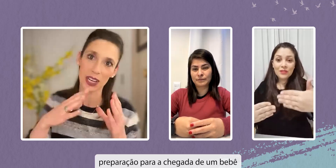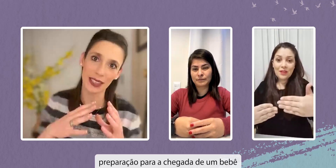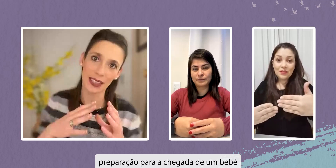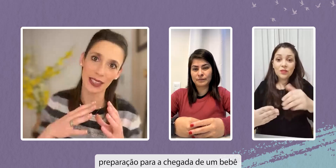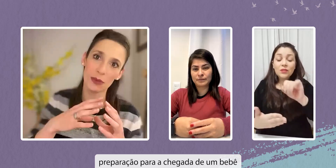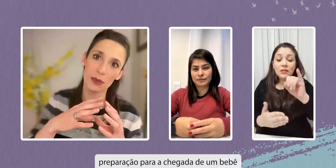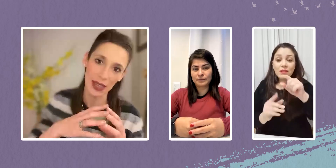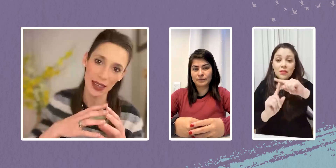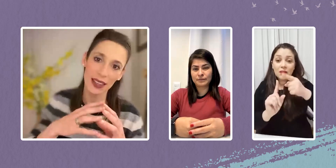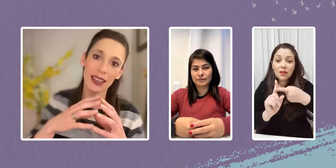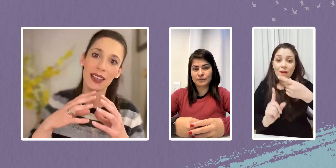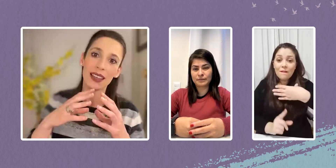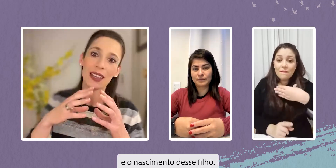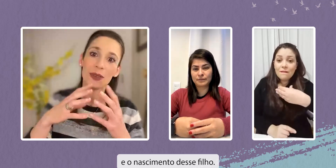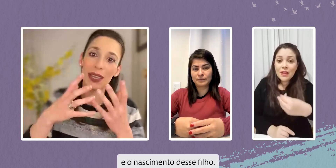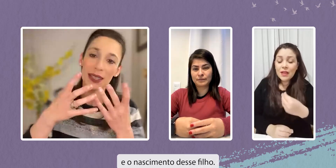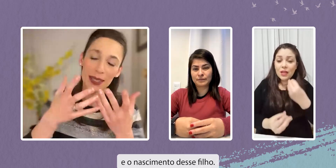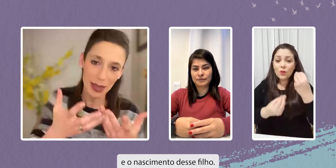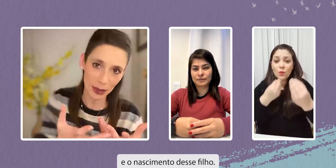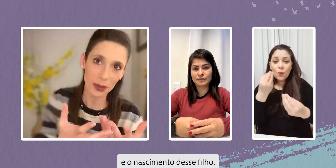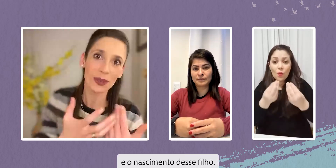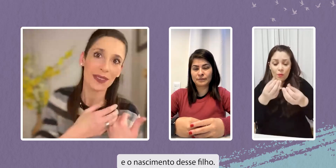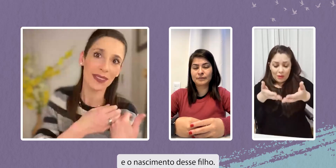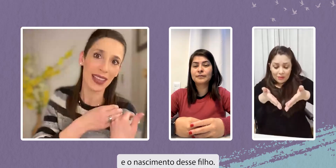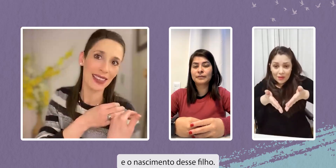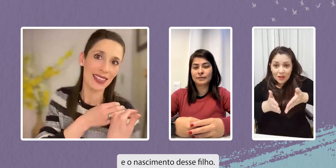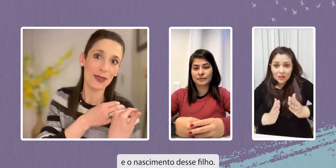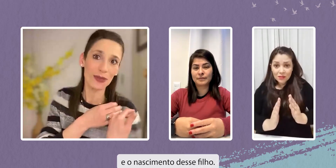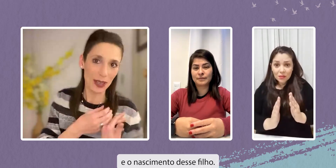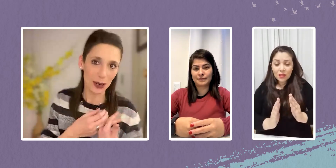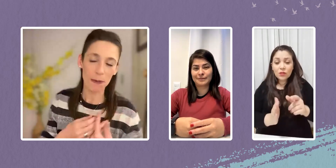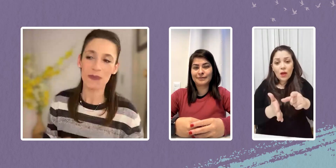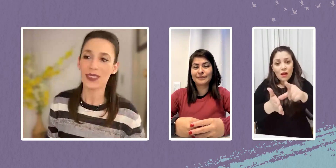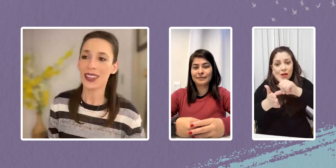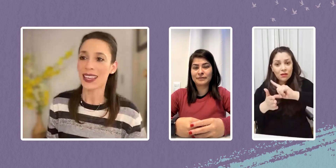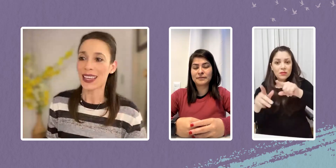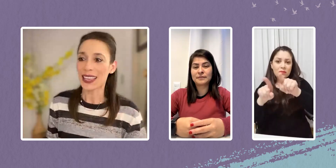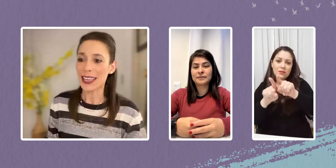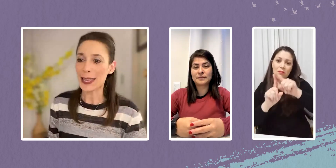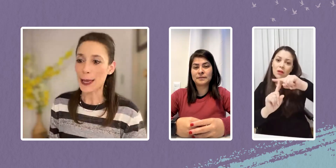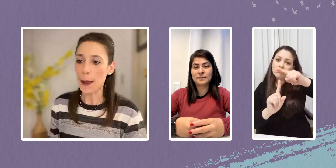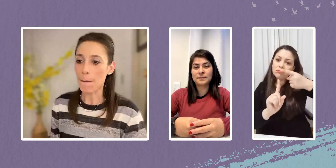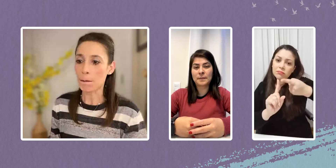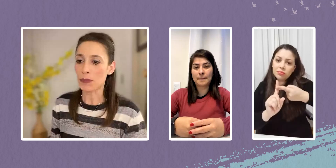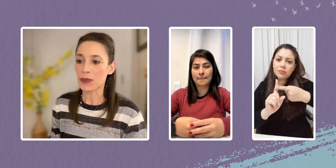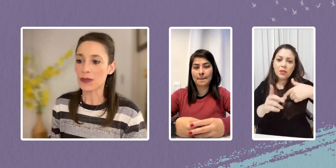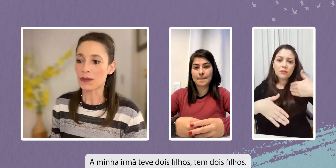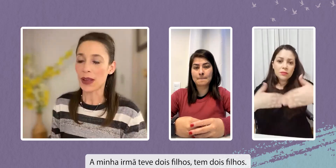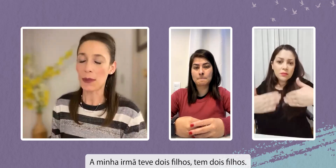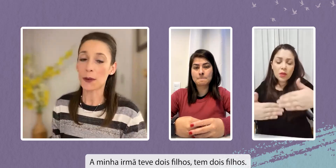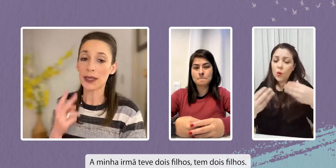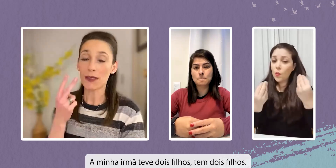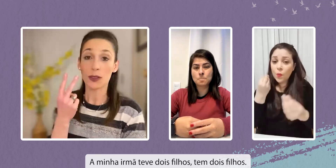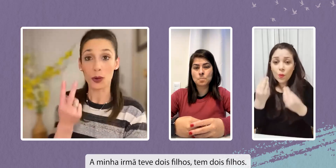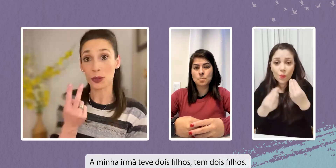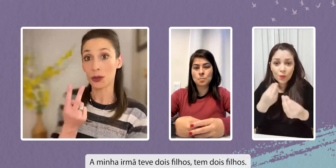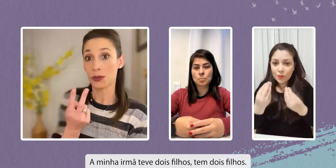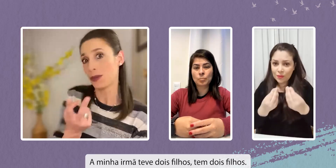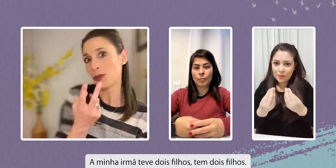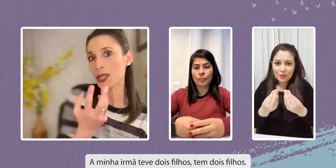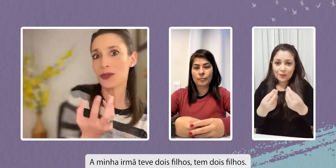para a chegada de um bebê e o nascimento, né, desse filho. Uhum. E a minha irmã